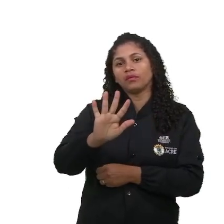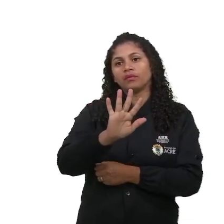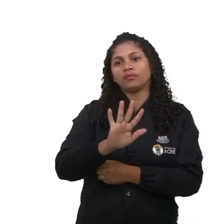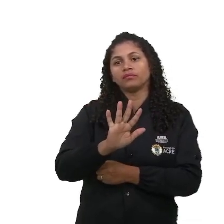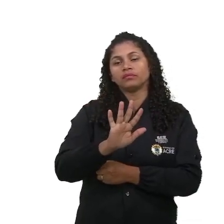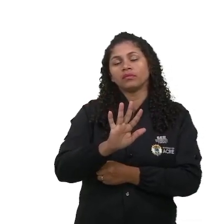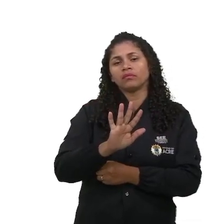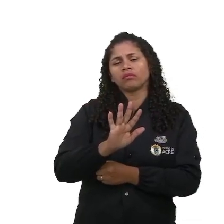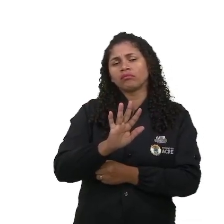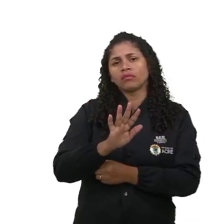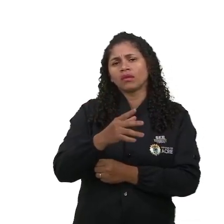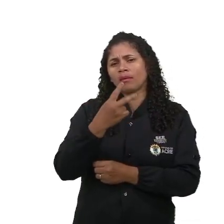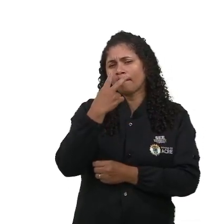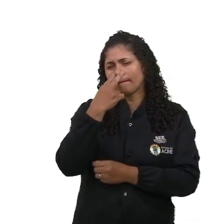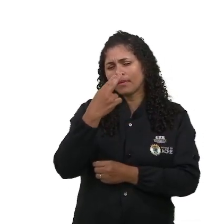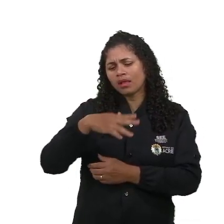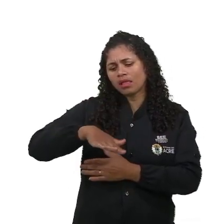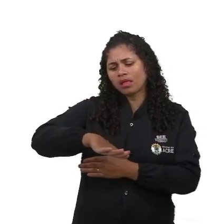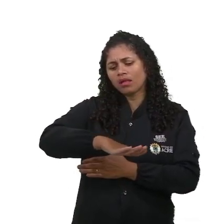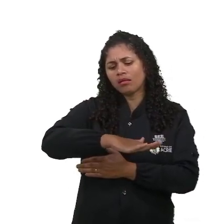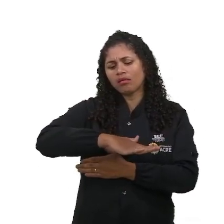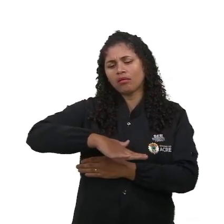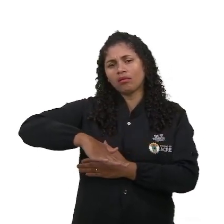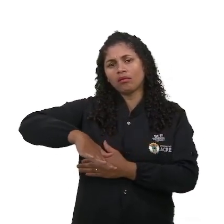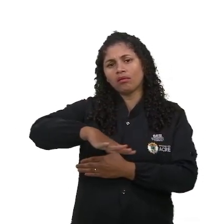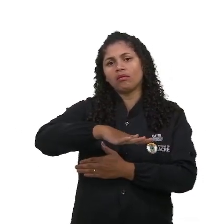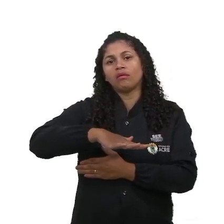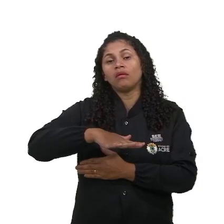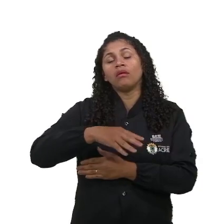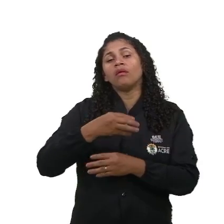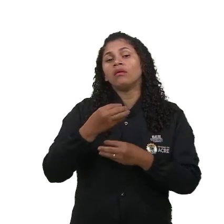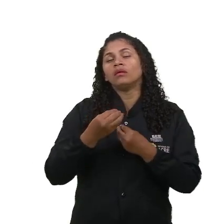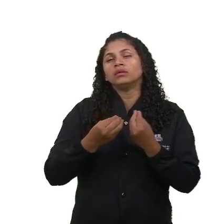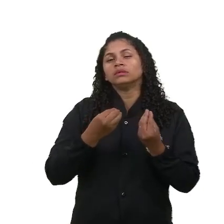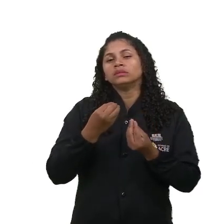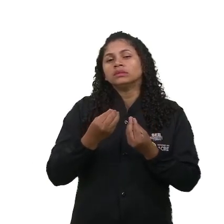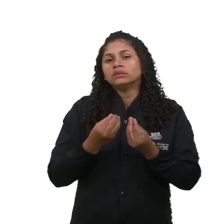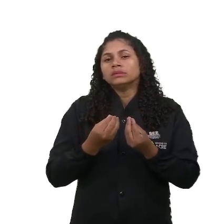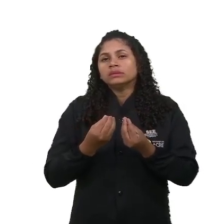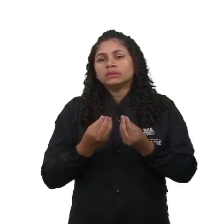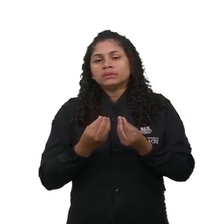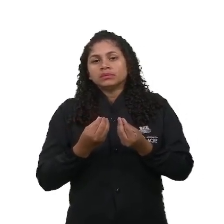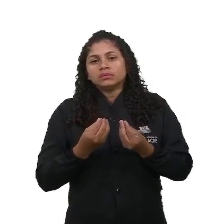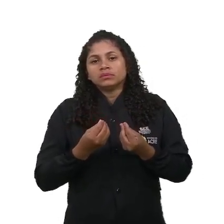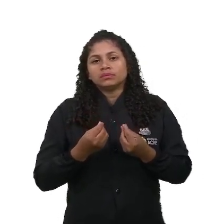plano. Mais ainda, é sempre interessante